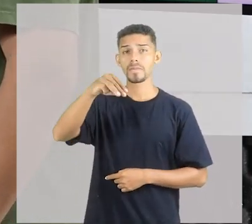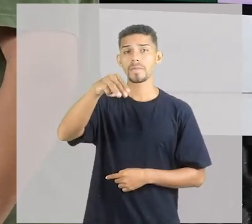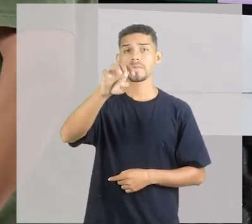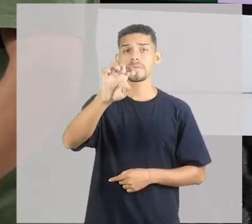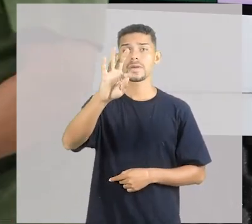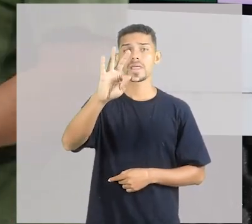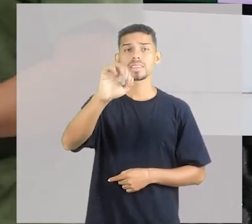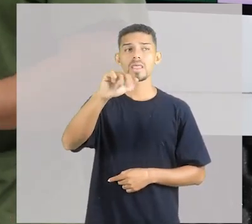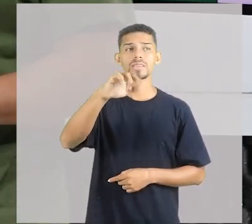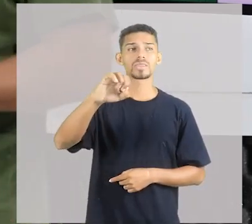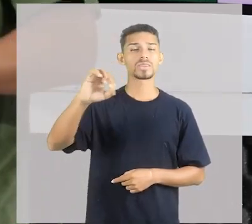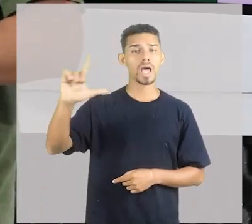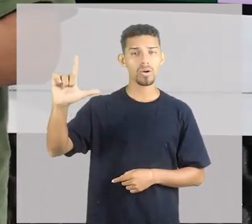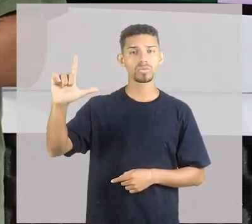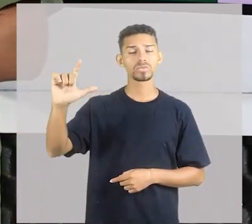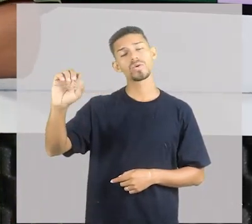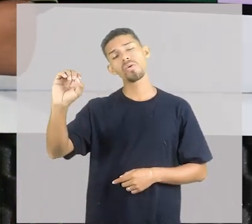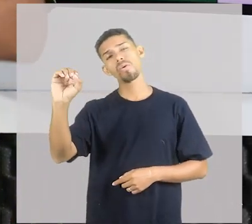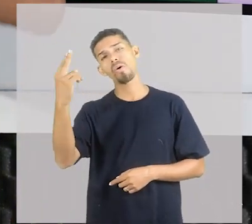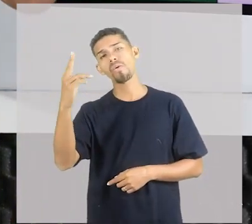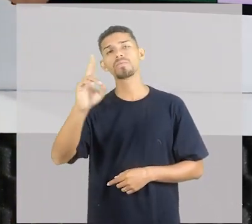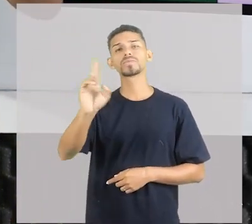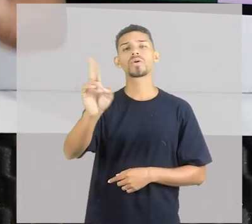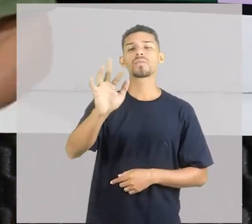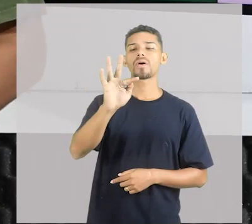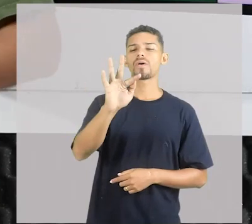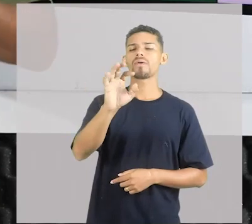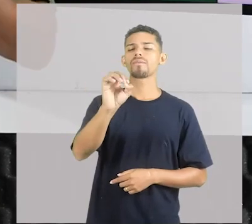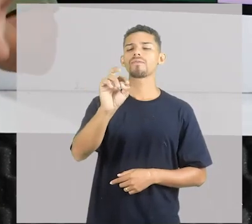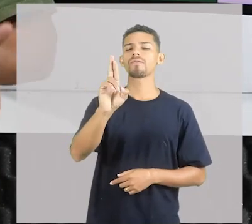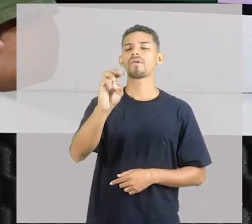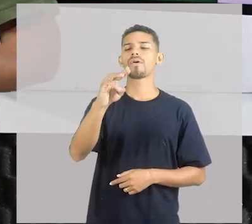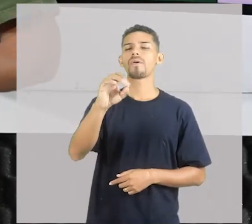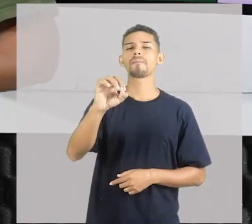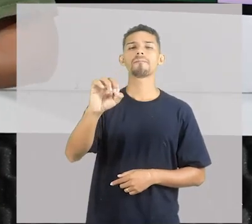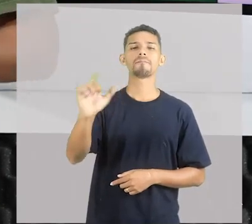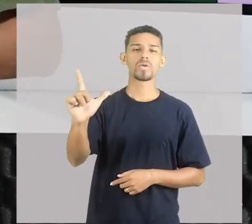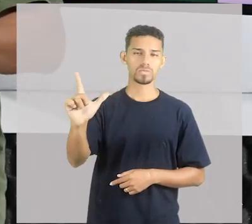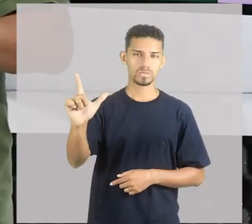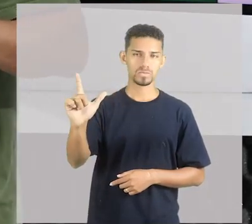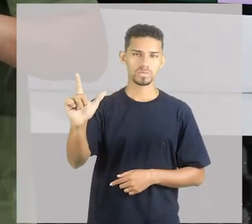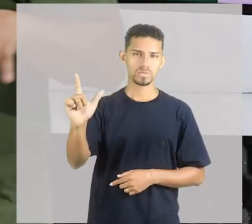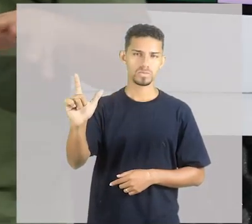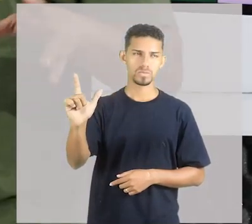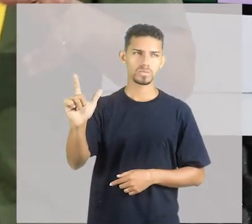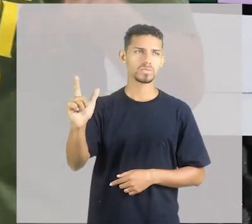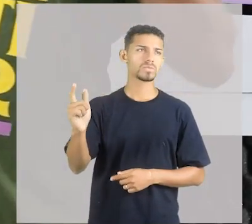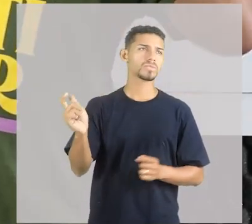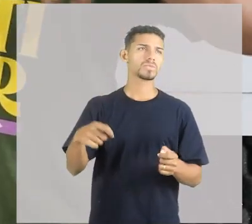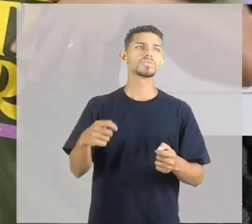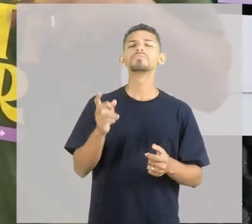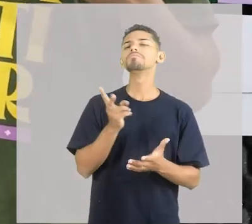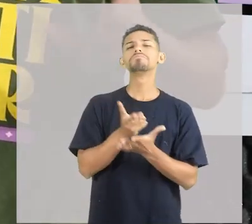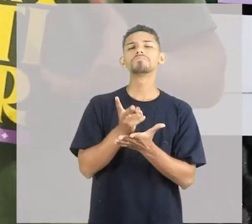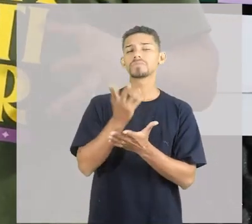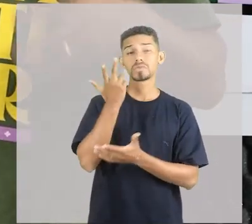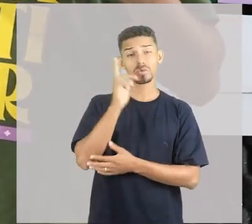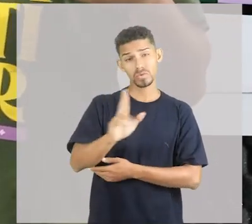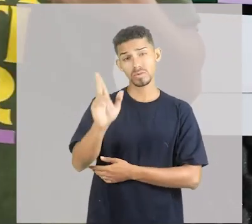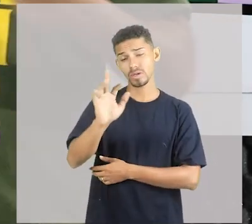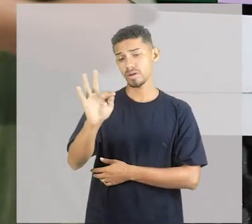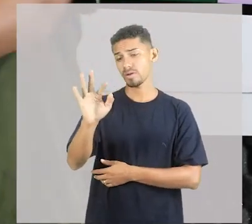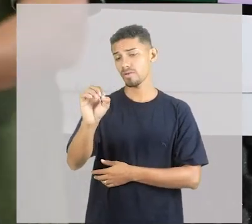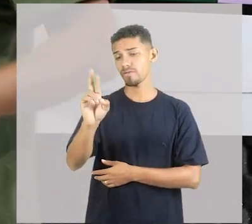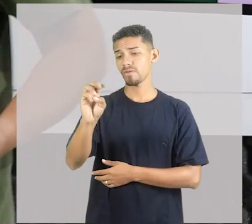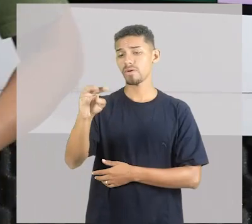Ou formol, aldeído fórmico ou formaldeído, tá certo? É muito comum se utilizar formol quando a